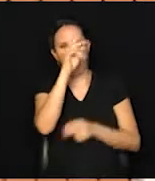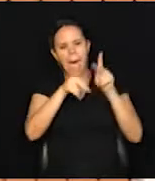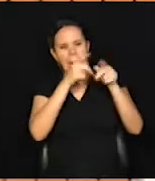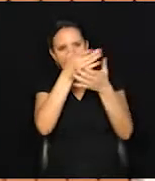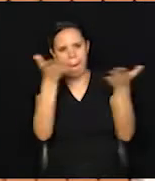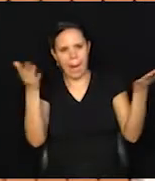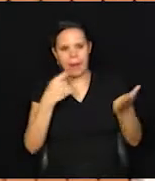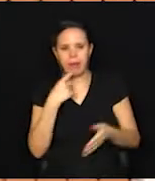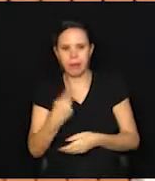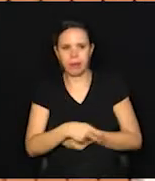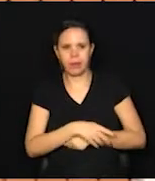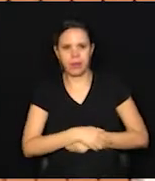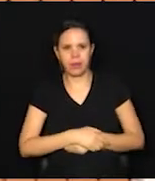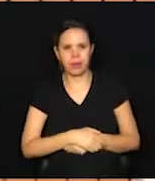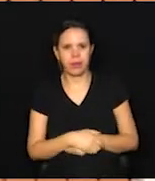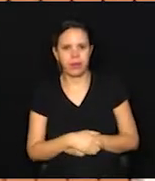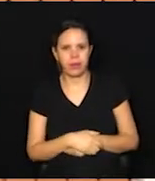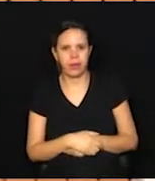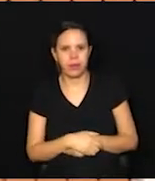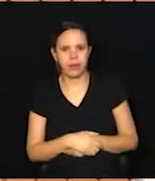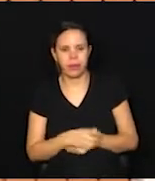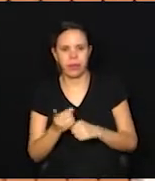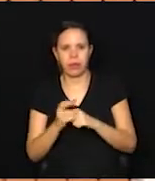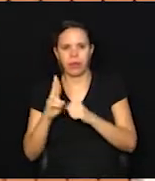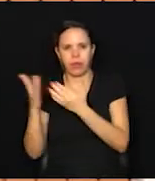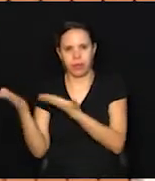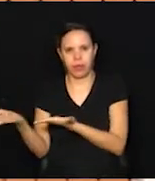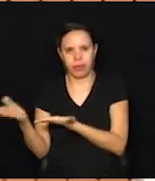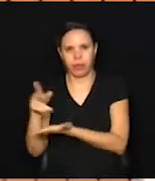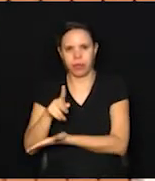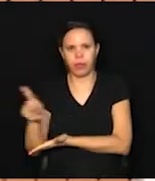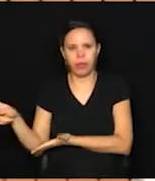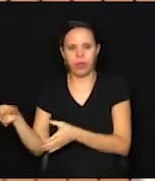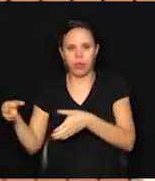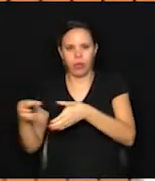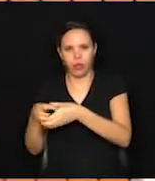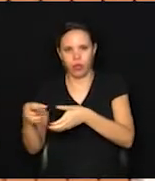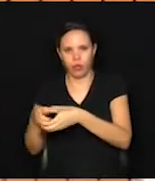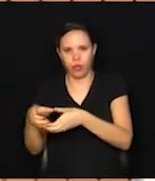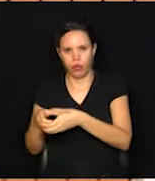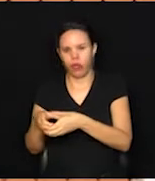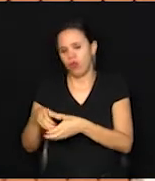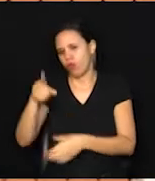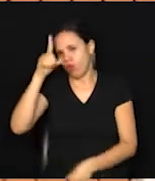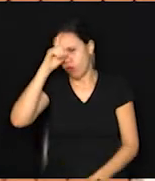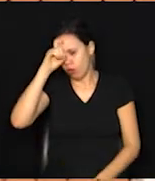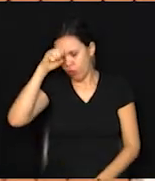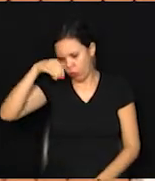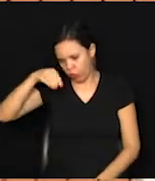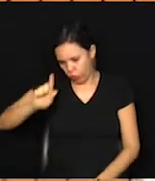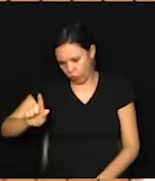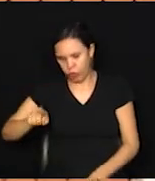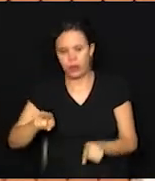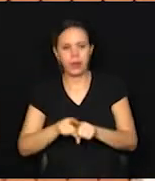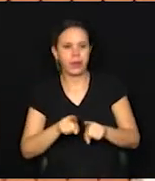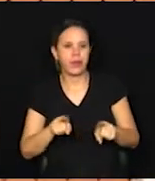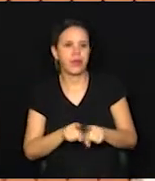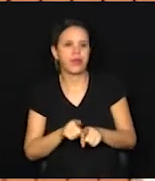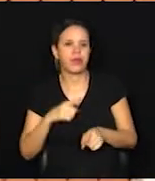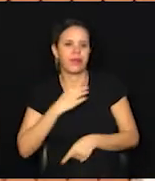população de Campinas. Doutor Sérgio, que é presidente da Rede Mário Gatti. Também tenho o prazer de